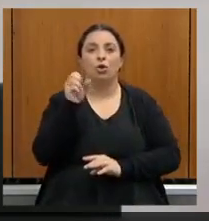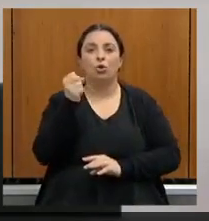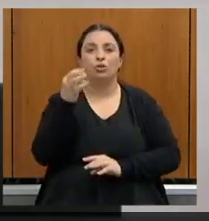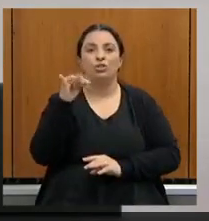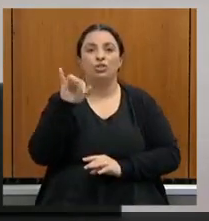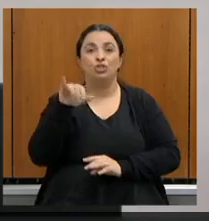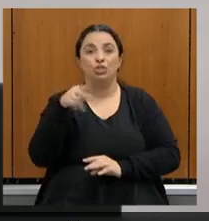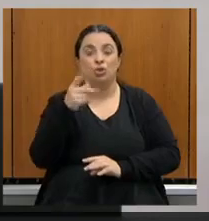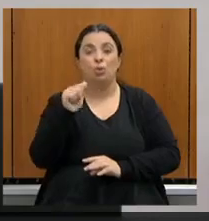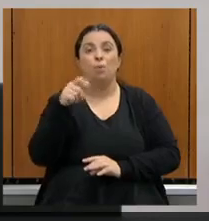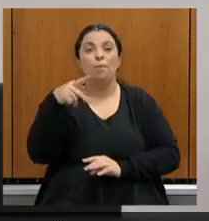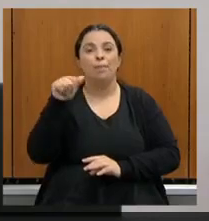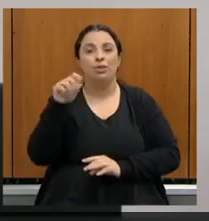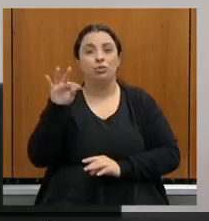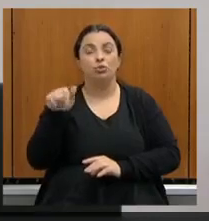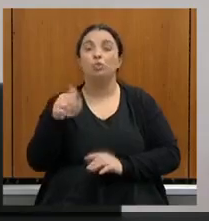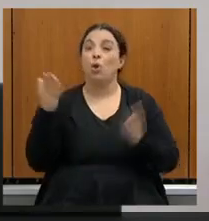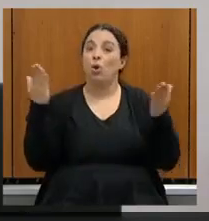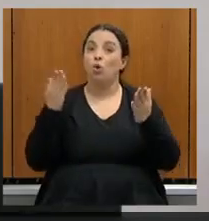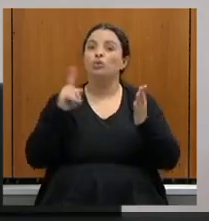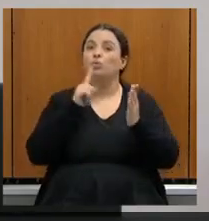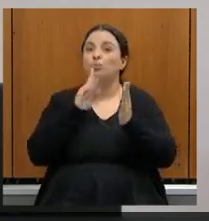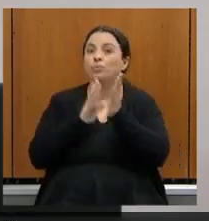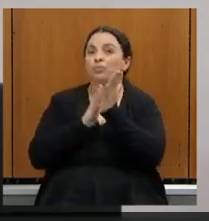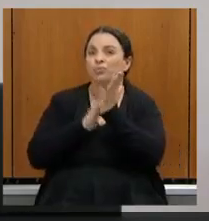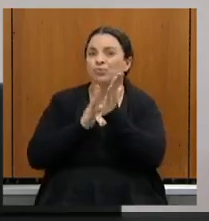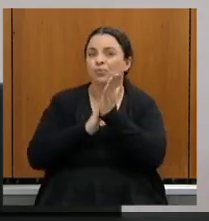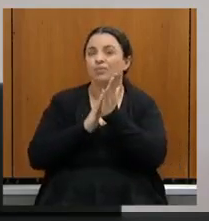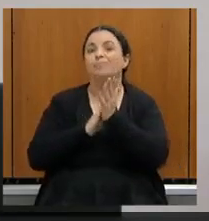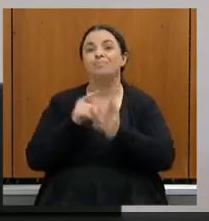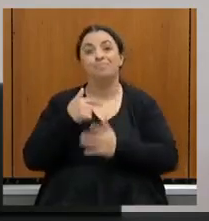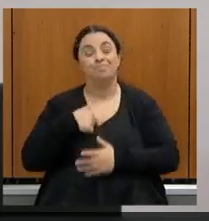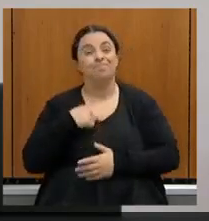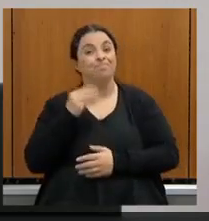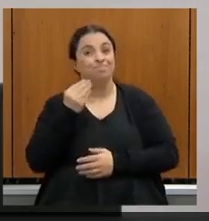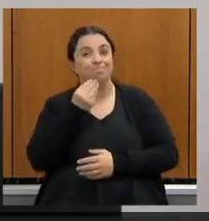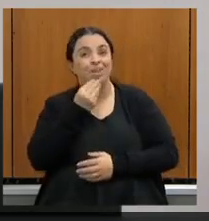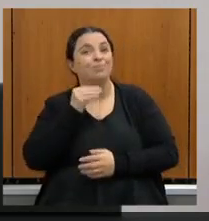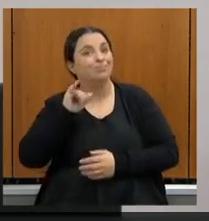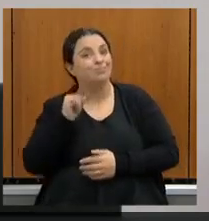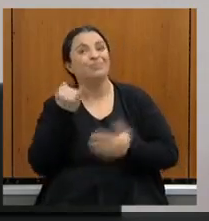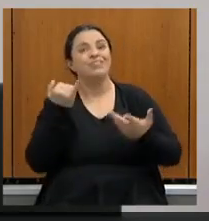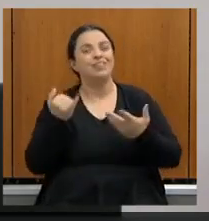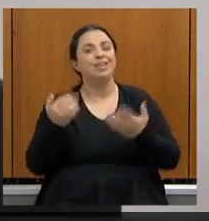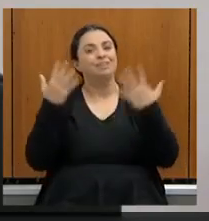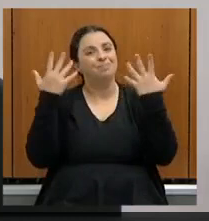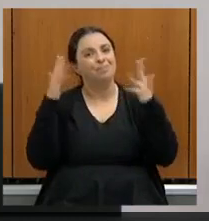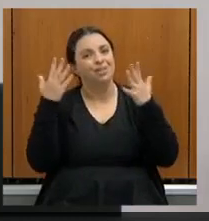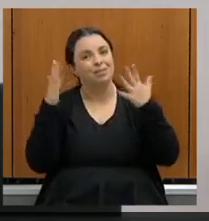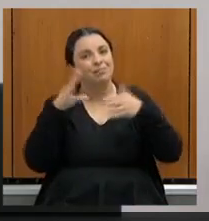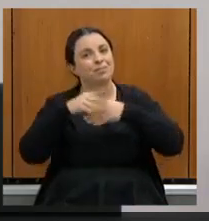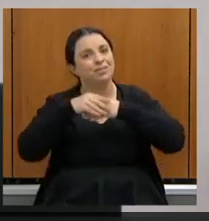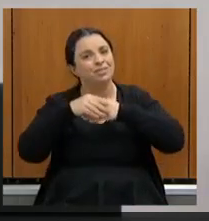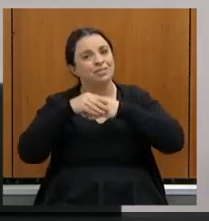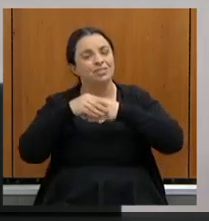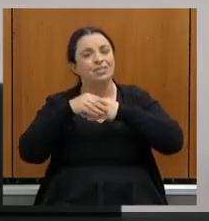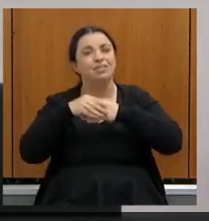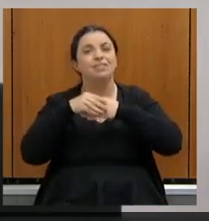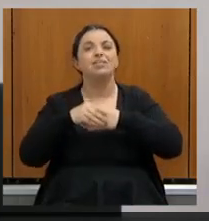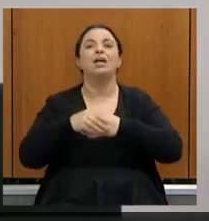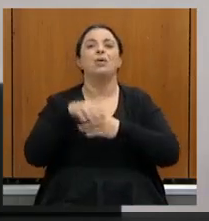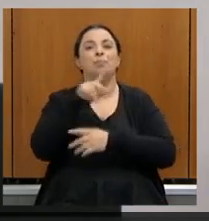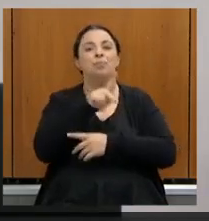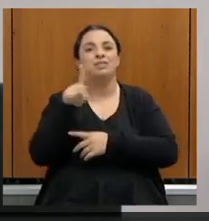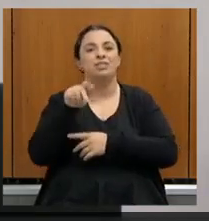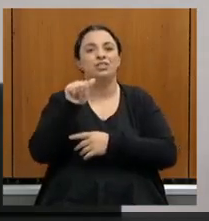aniversariante no dia de hoje então já aproveito aqui para em nosso nome deixar os parabéns ao nosso presidente Agostinho Patrus